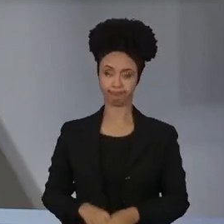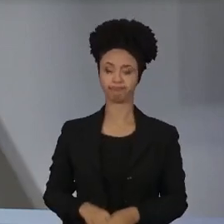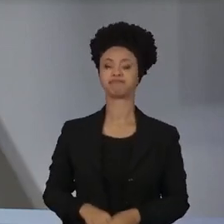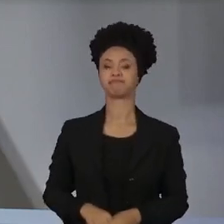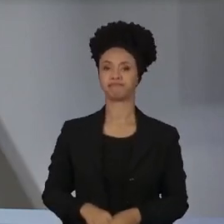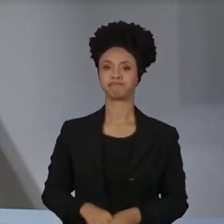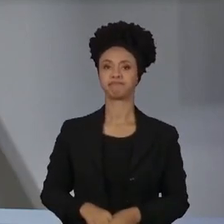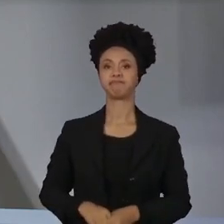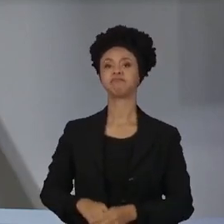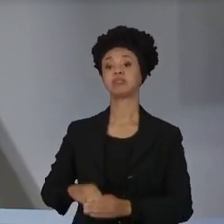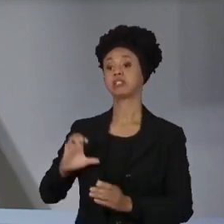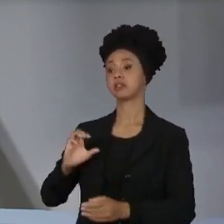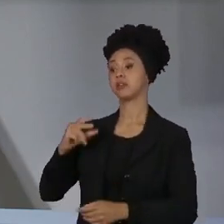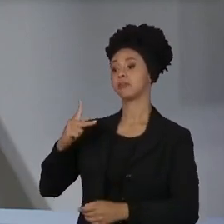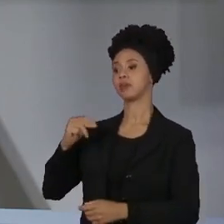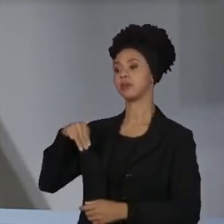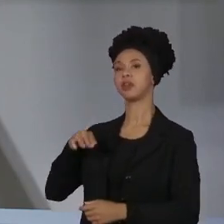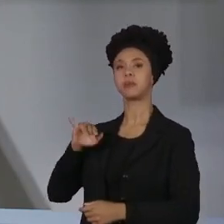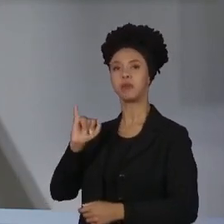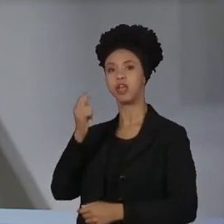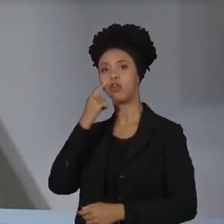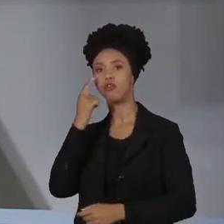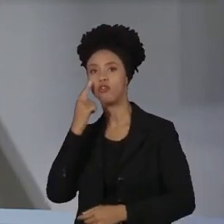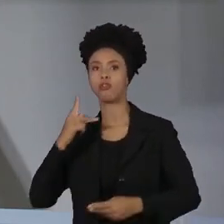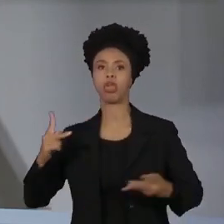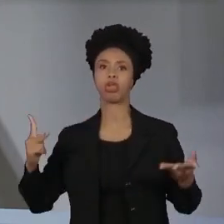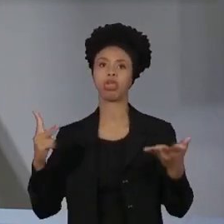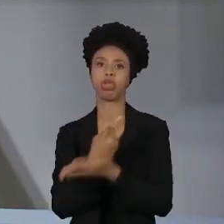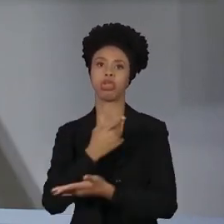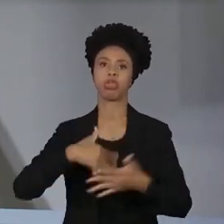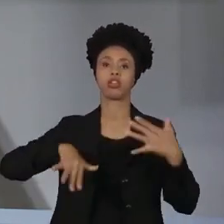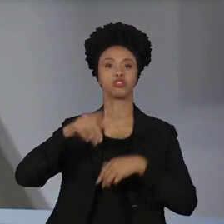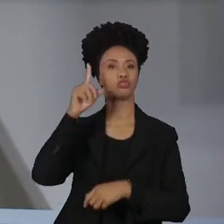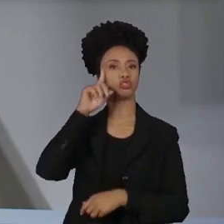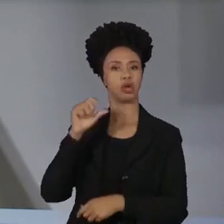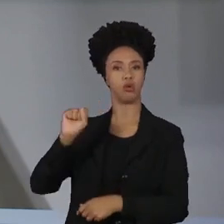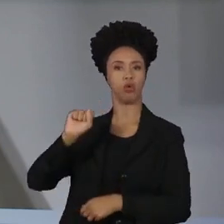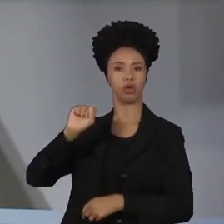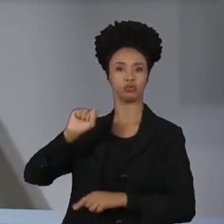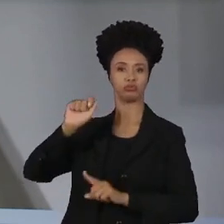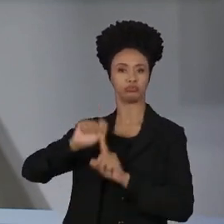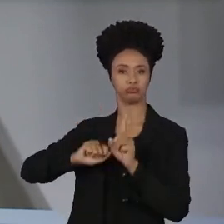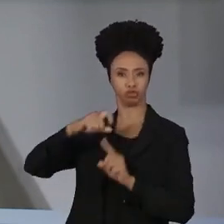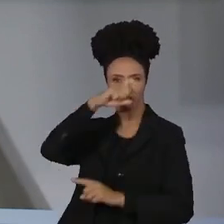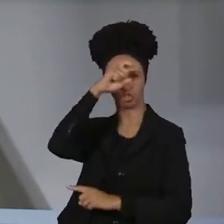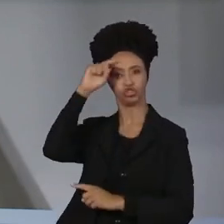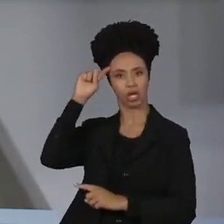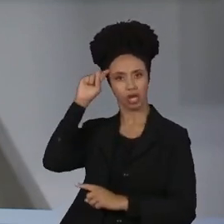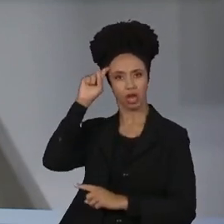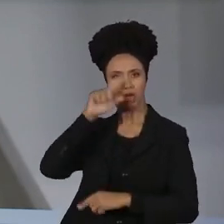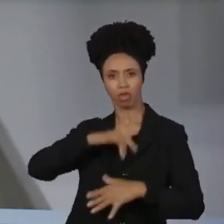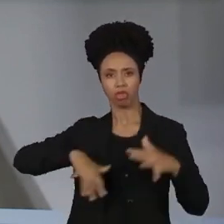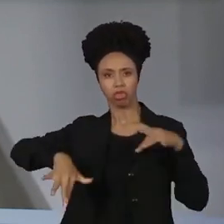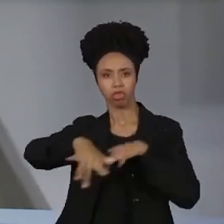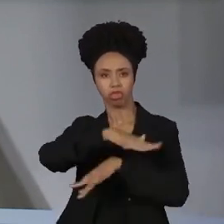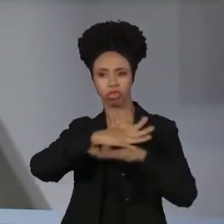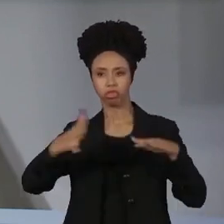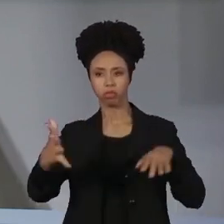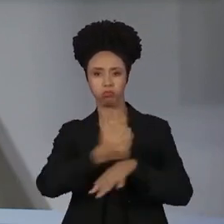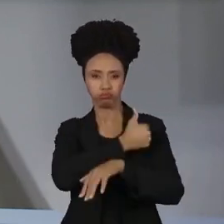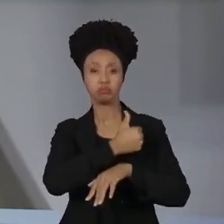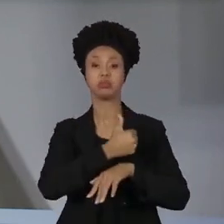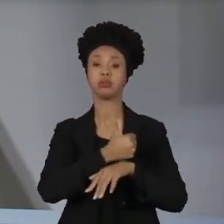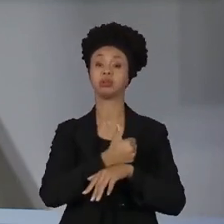A reunião da CPMI, que apura os atos antidemocráticos de 8 de janeiro, aprovou o requerimento que inclui desde o acesso